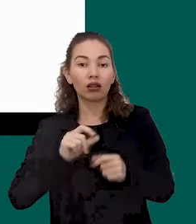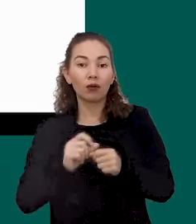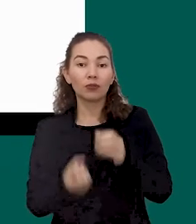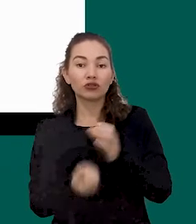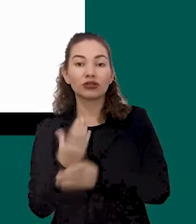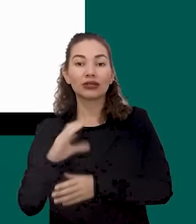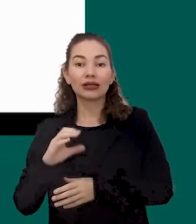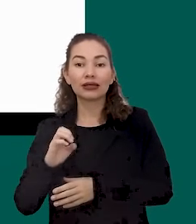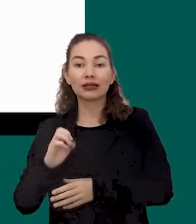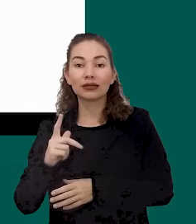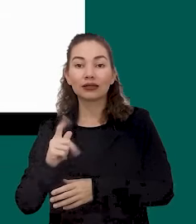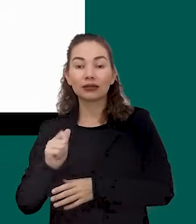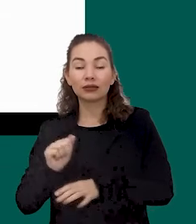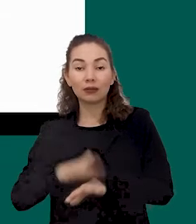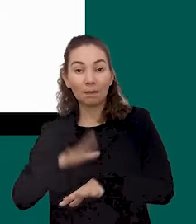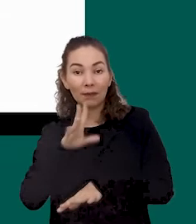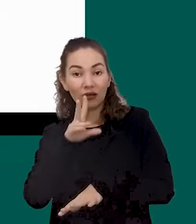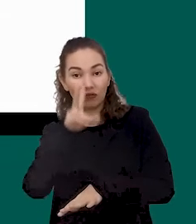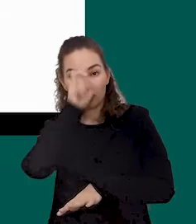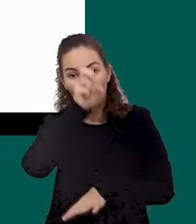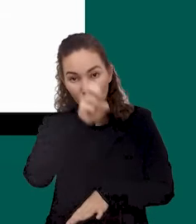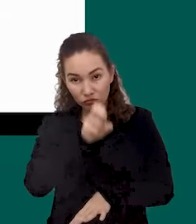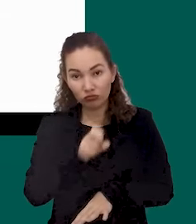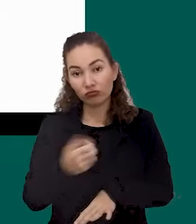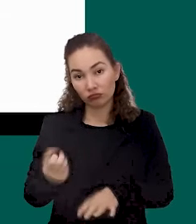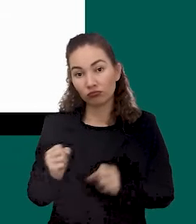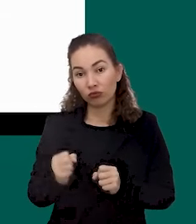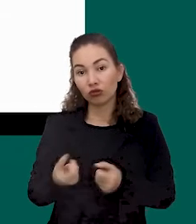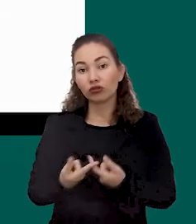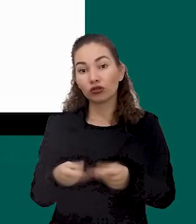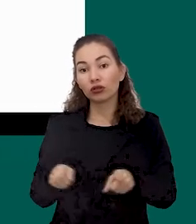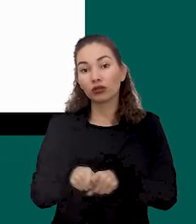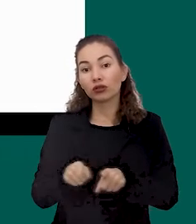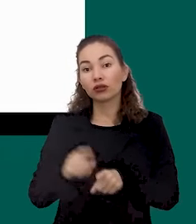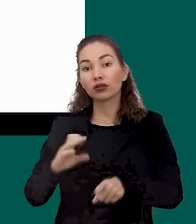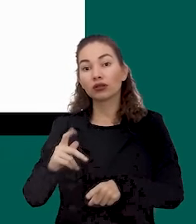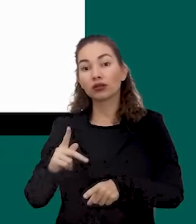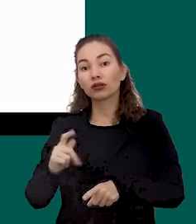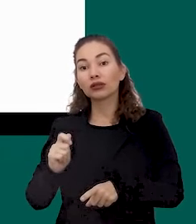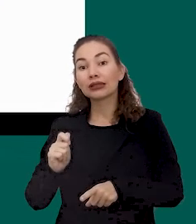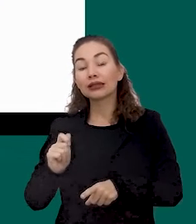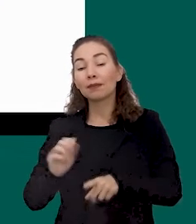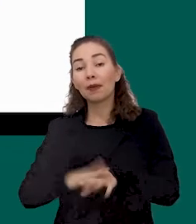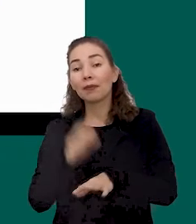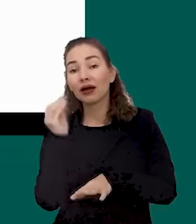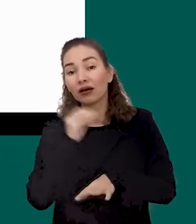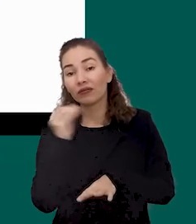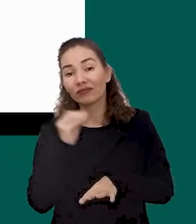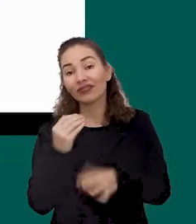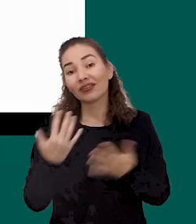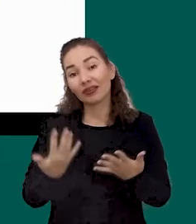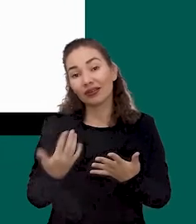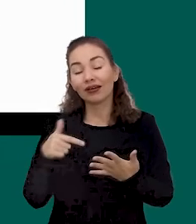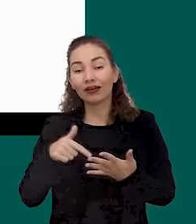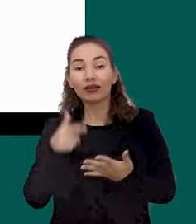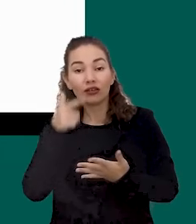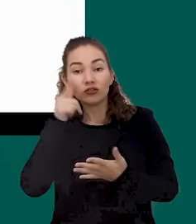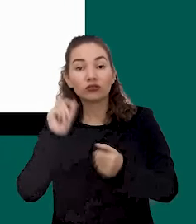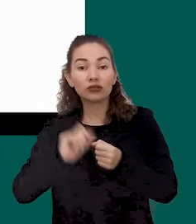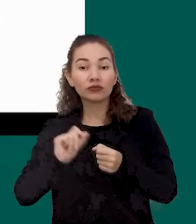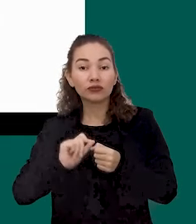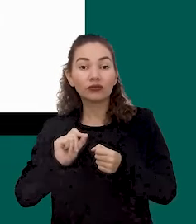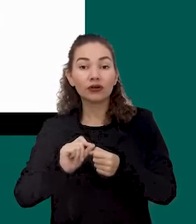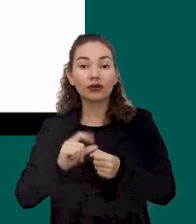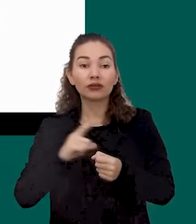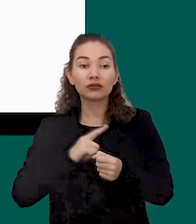cepas mais agressivas, mas que devem ser descartadas, e pode criar cepas mais inofensivas. E essas cepas inofensivas, eventualmente, podem